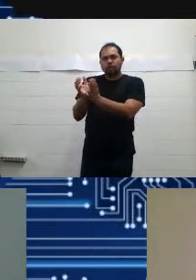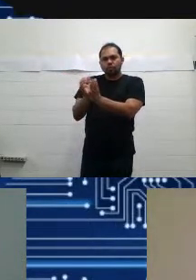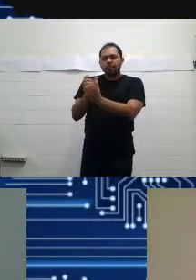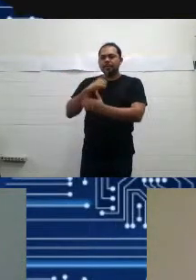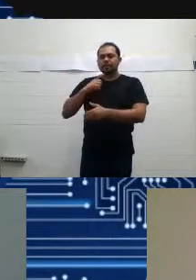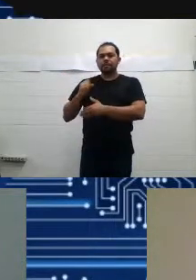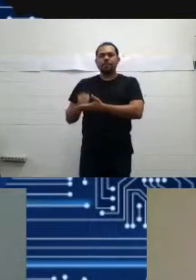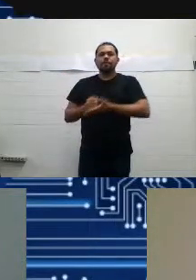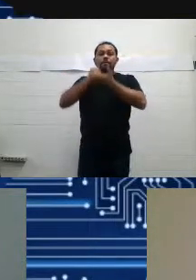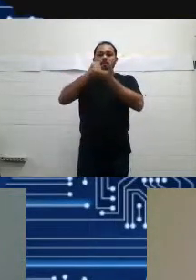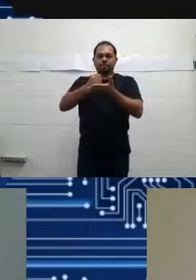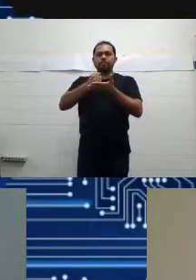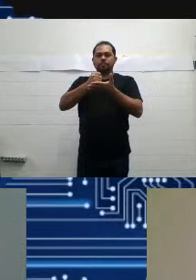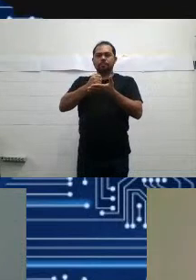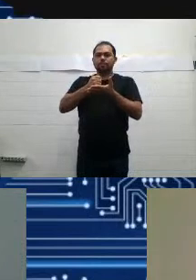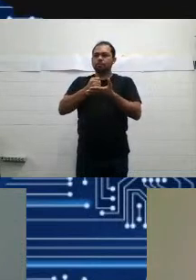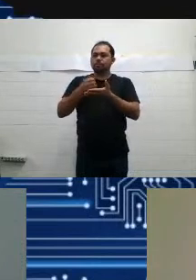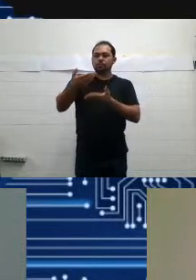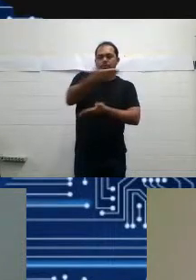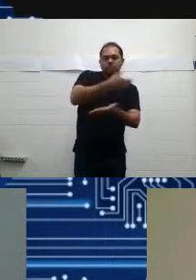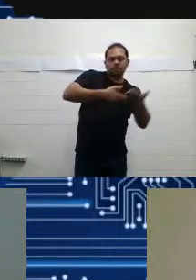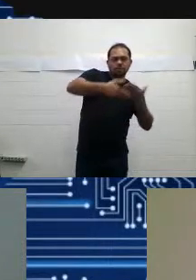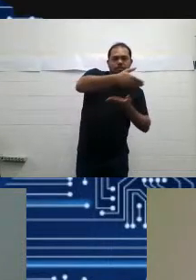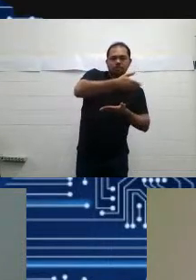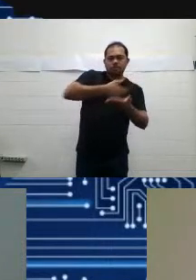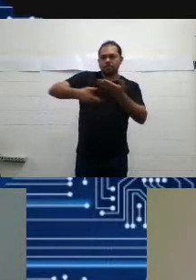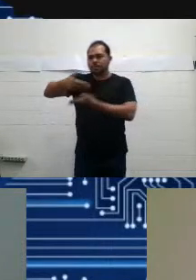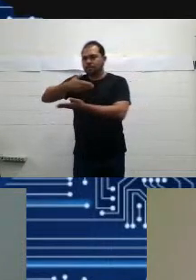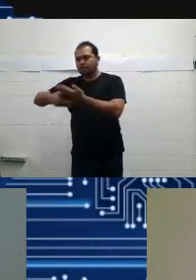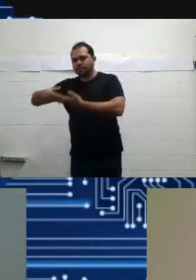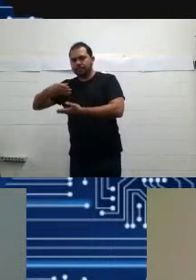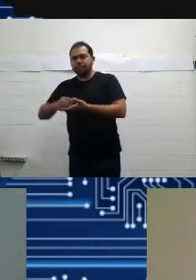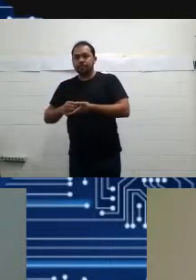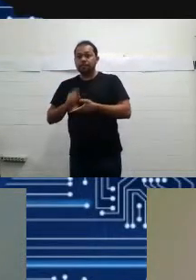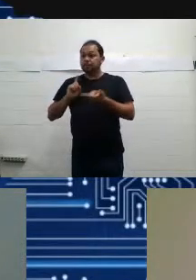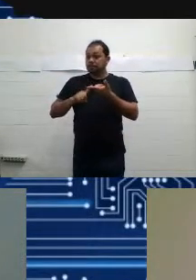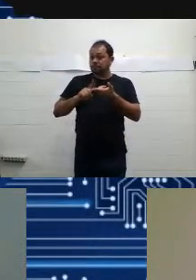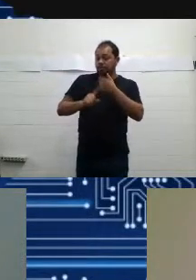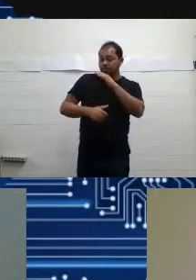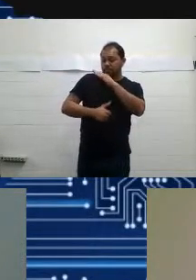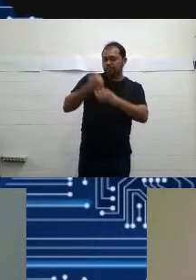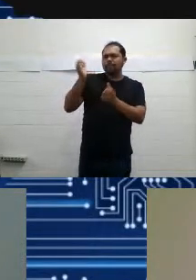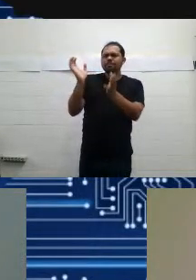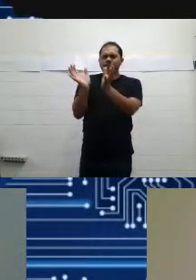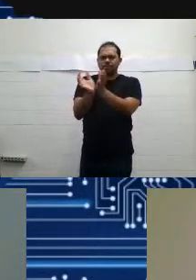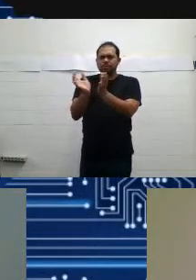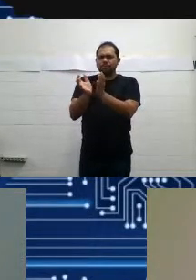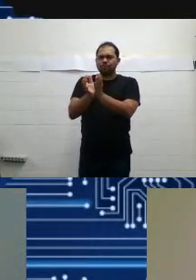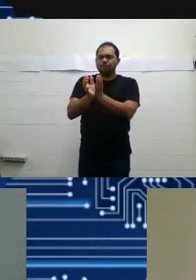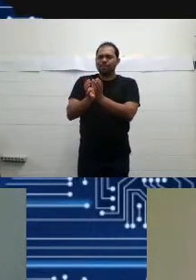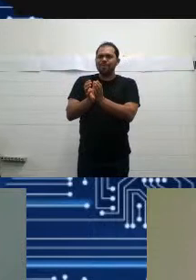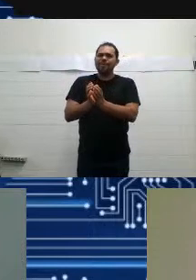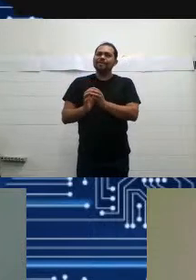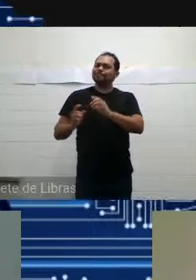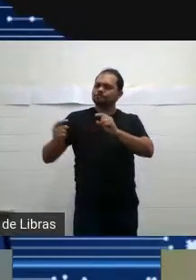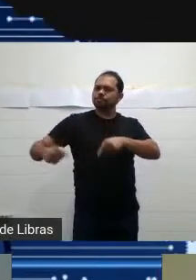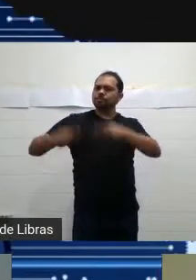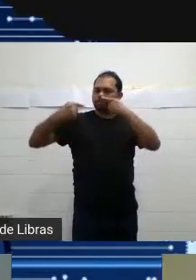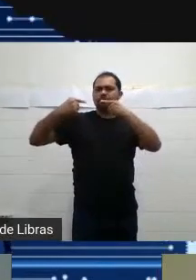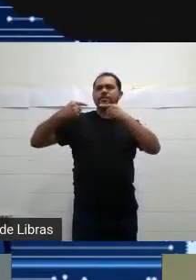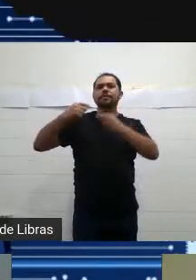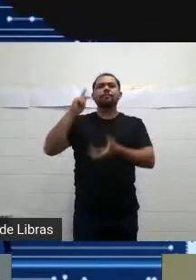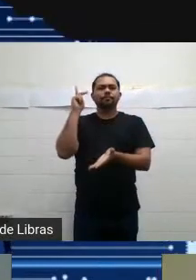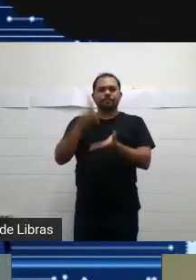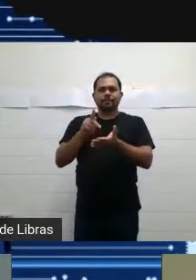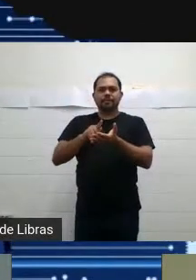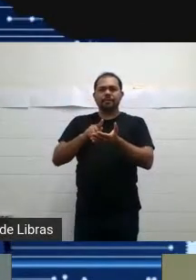muito. E eu acho que, assim, o fato também de ser primeira turma foi um desafio para todo mundo, para os professores e também